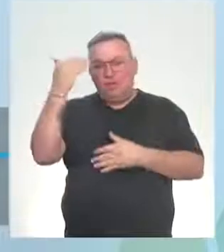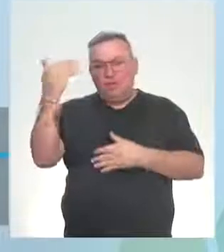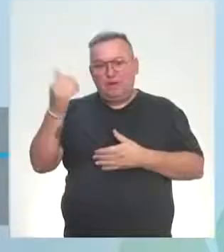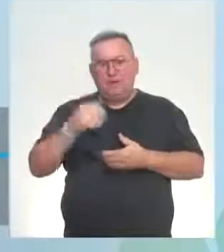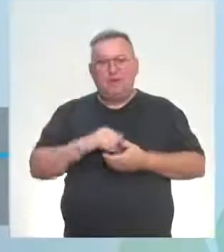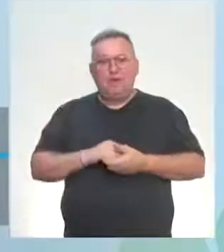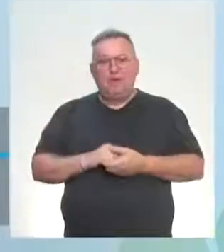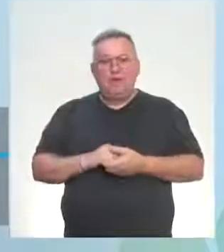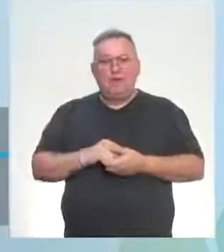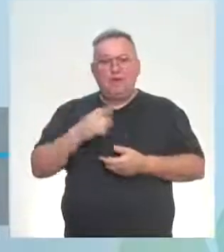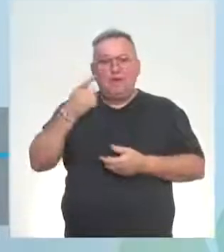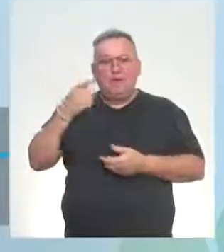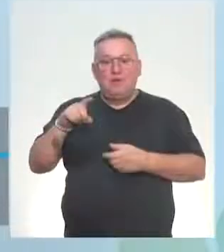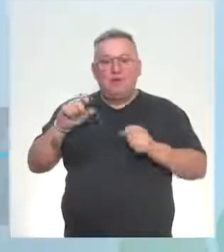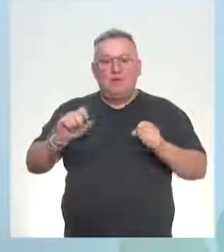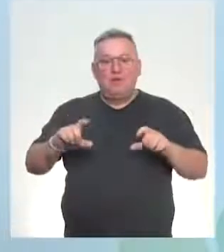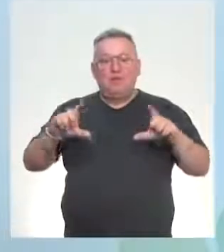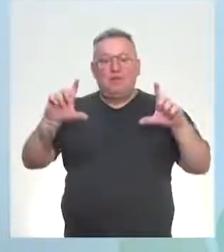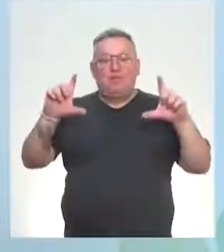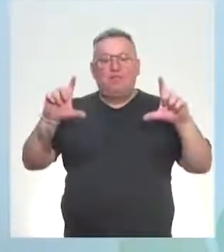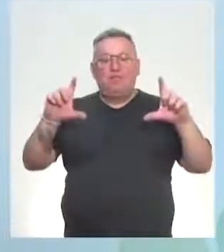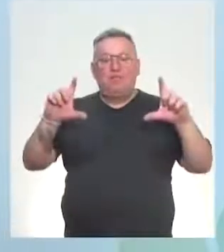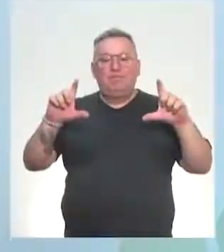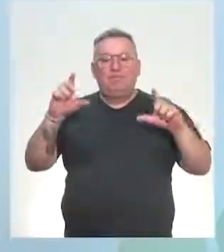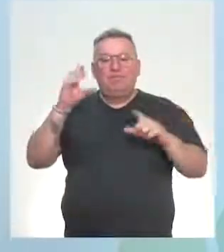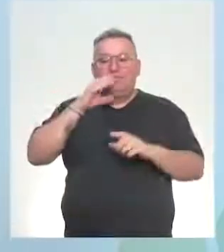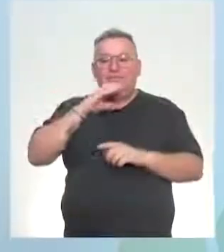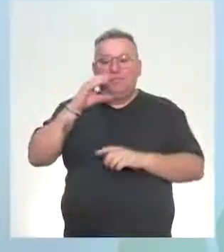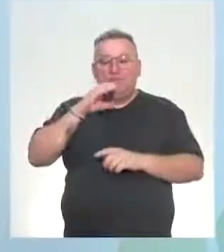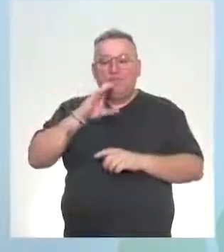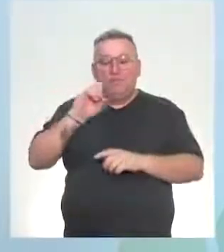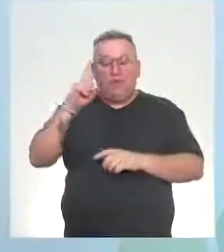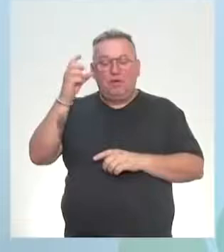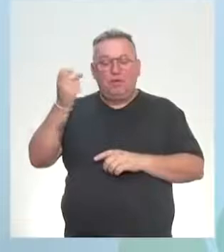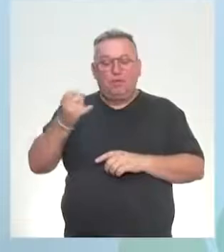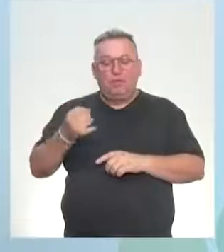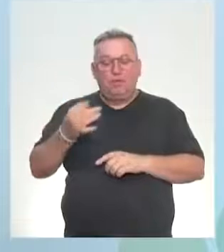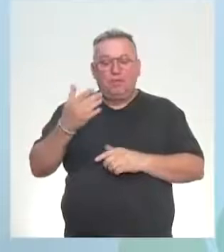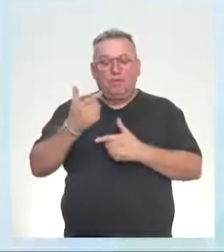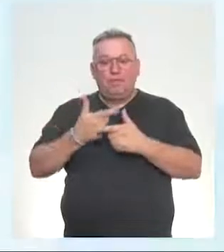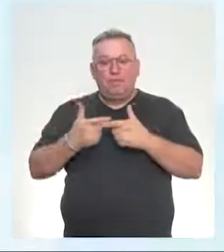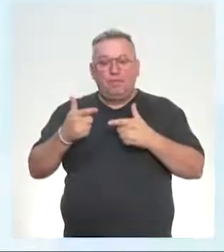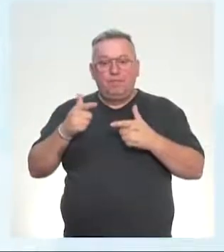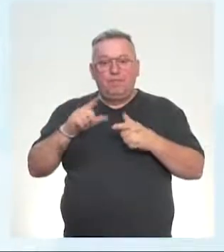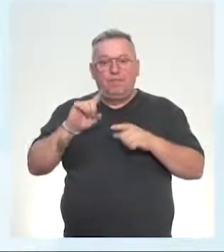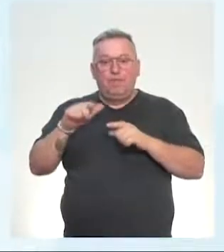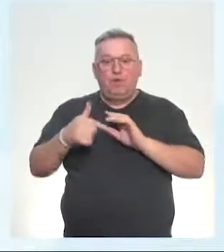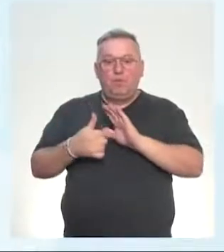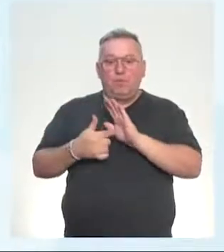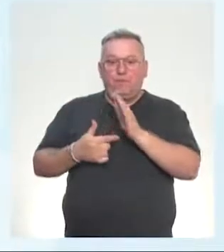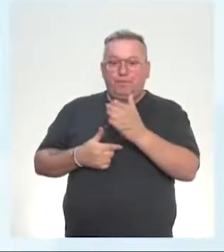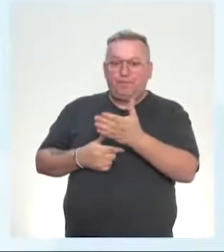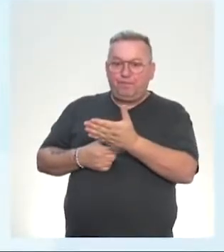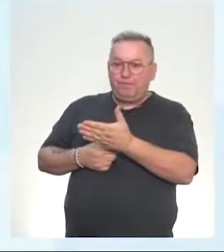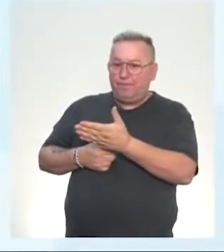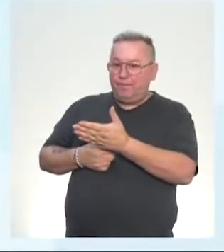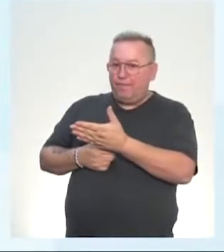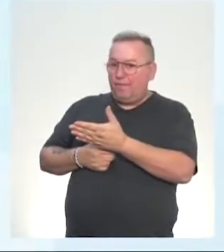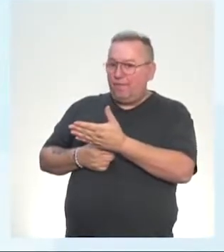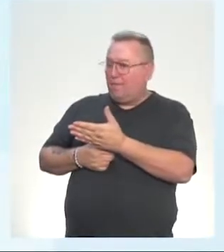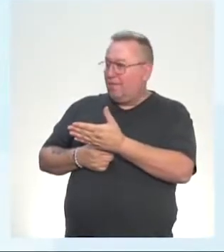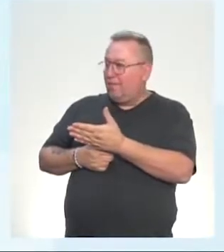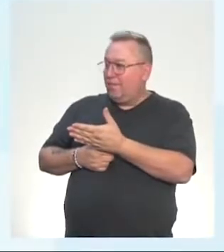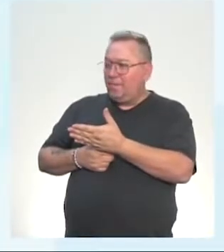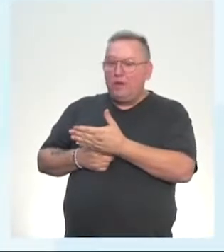muito bom. E a última imagem, vou mostrar para vocês rapidinho, nós já comentamos sobre ela e depois ela vai aparecer em outro momento, é